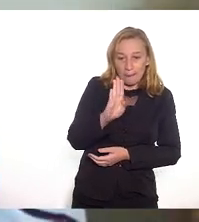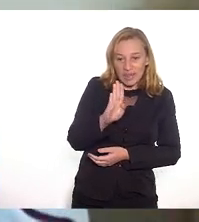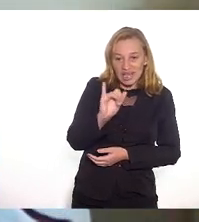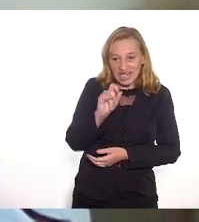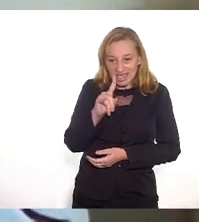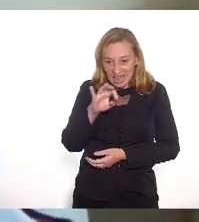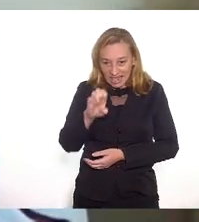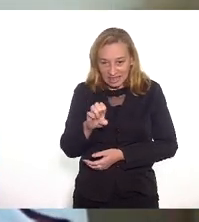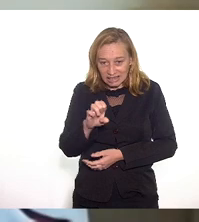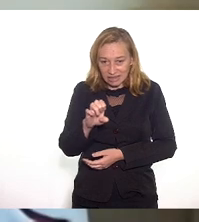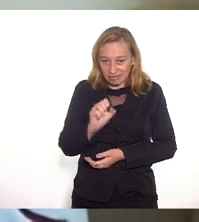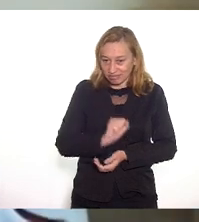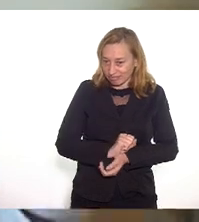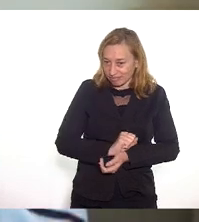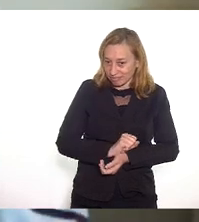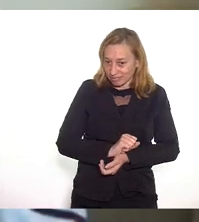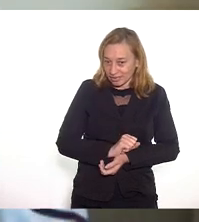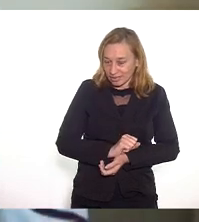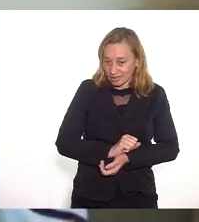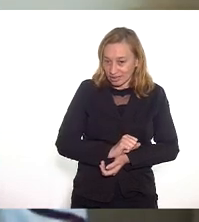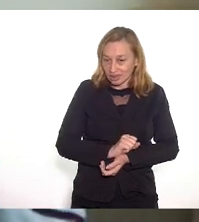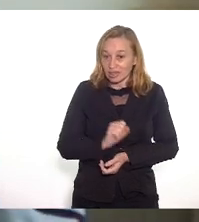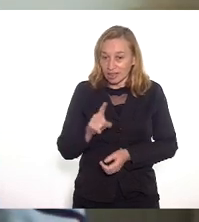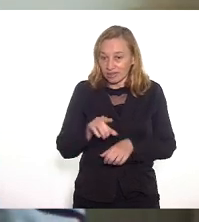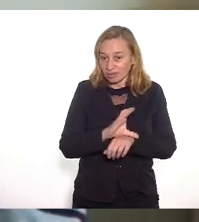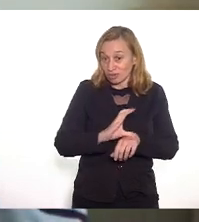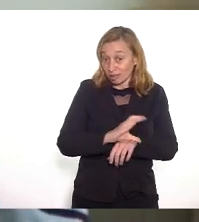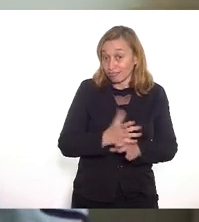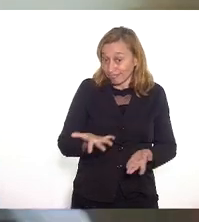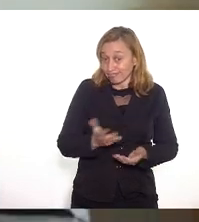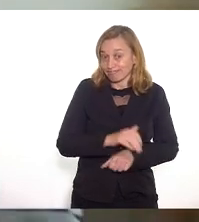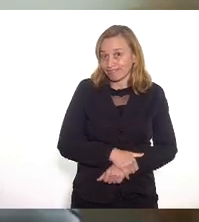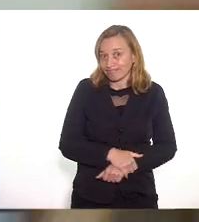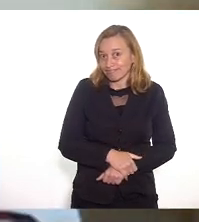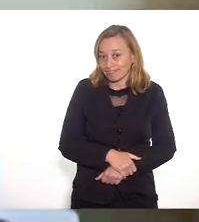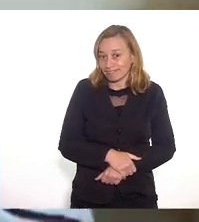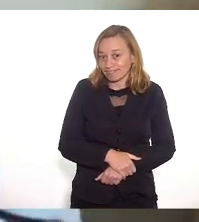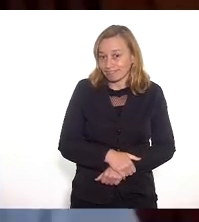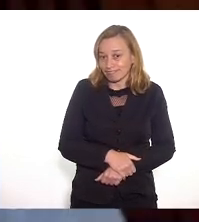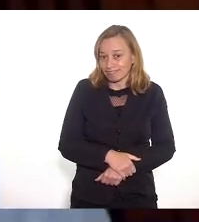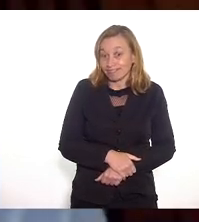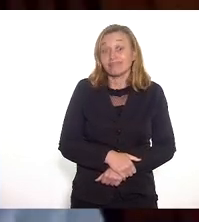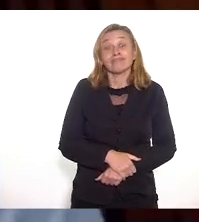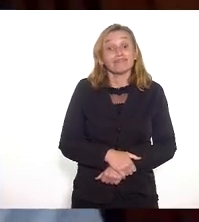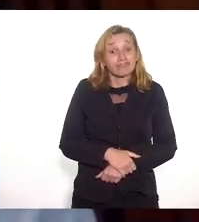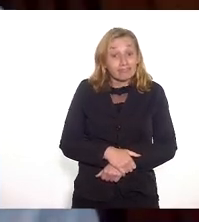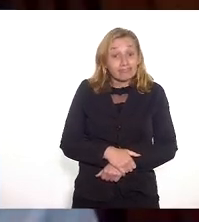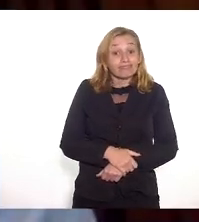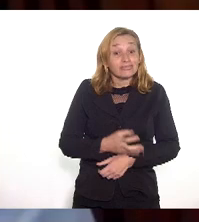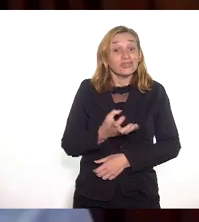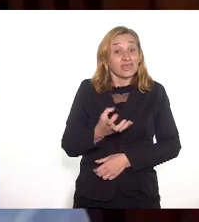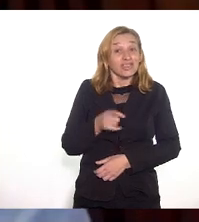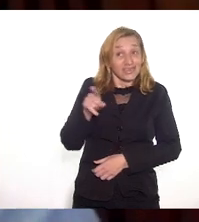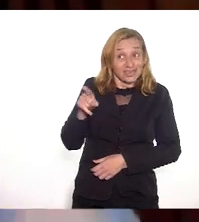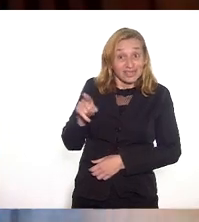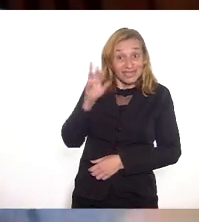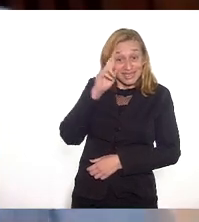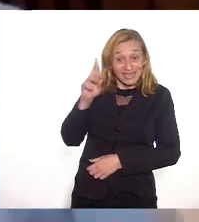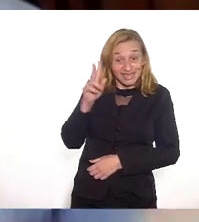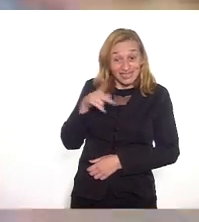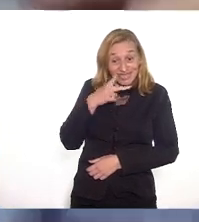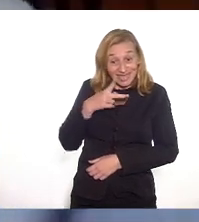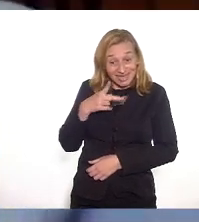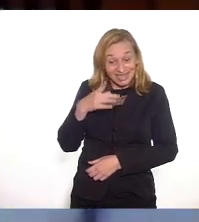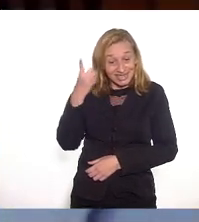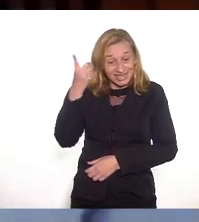ele não passa no princípio da razoabilidade, é inconstitucional. Entendeu? Não, assim, eu só queria, como você está colocando, Luiz, que a